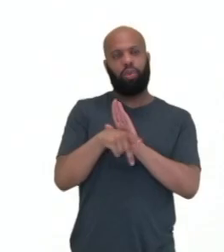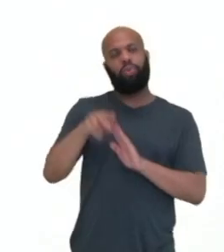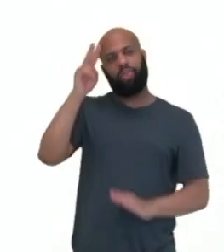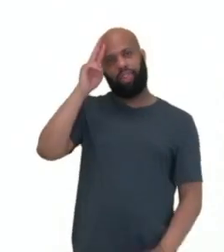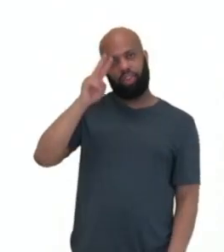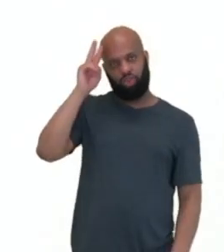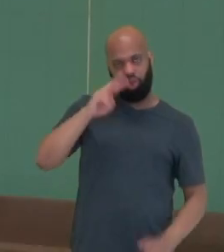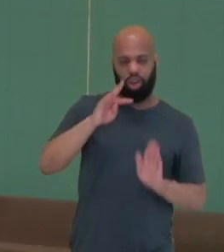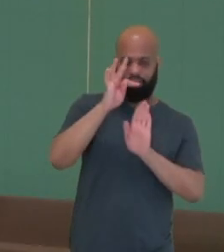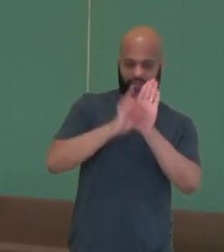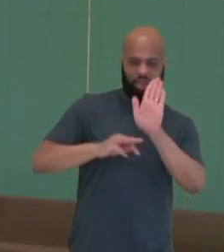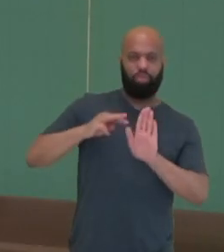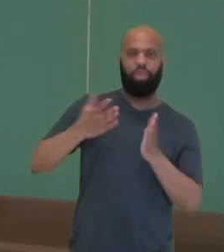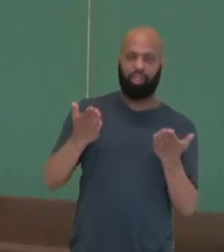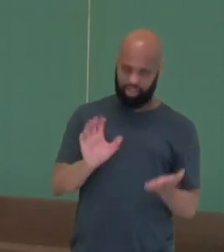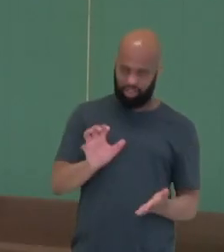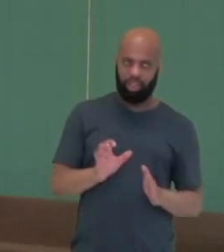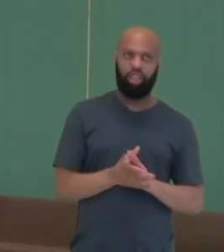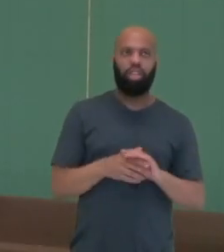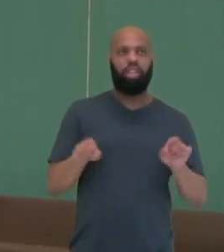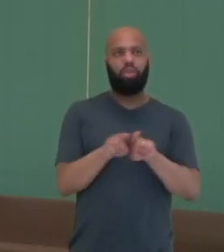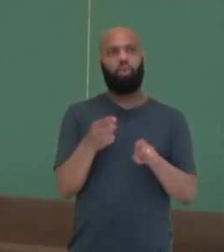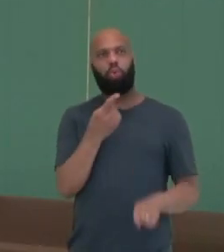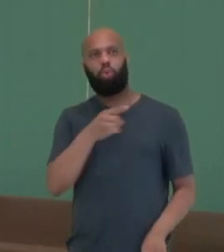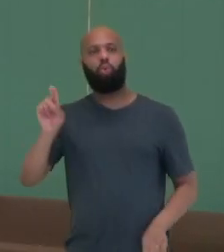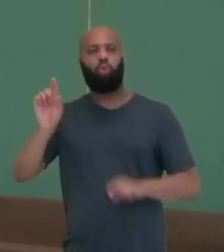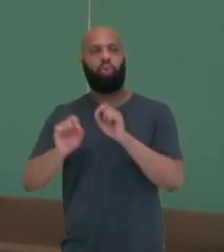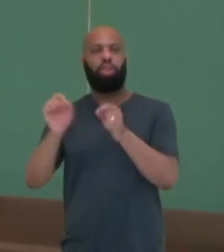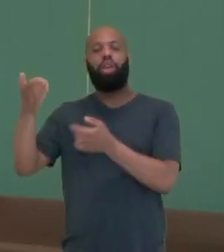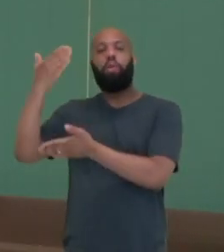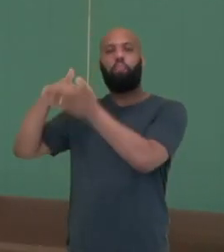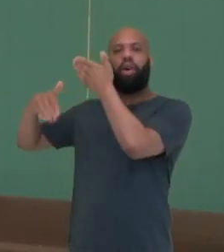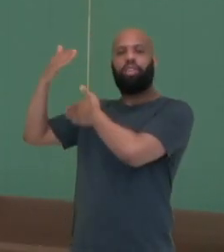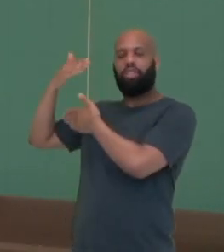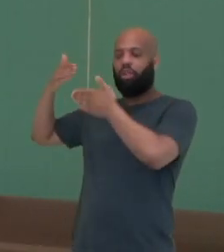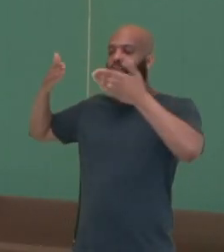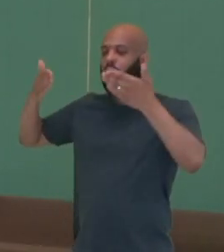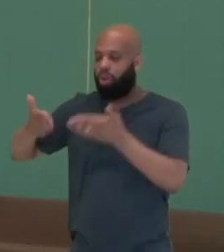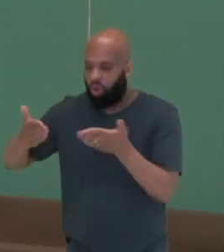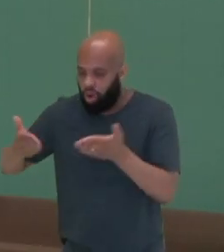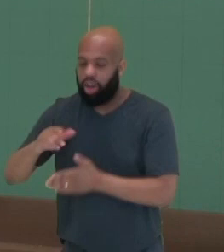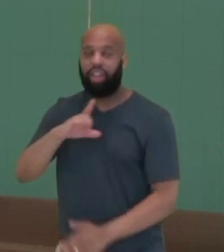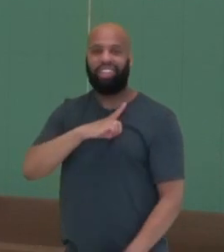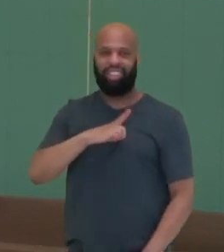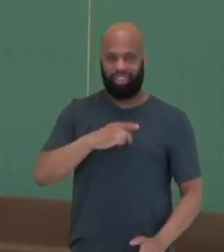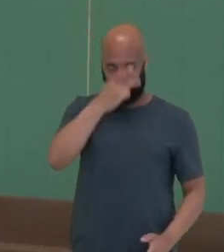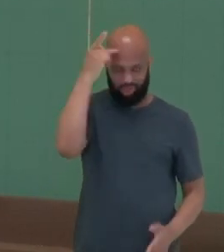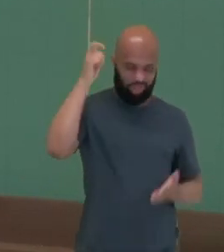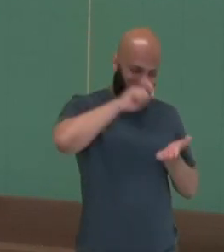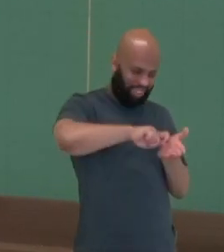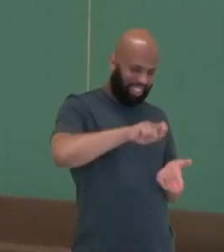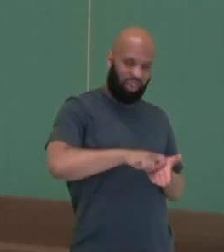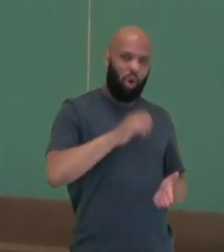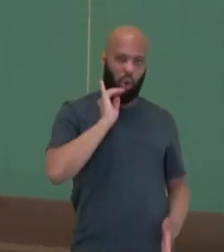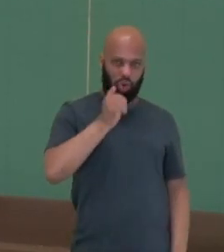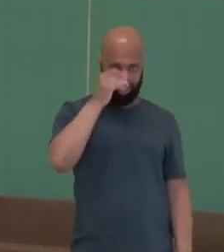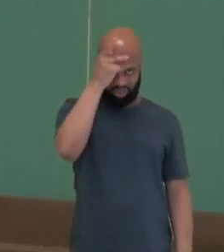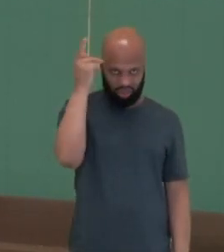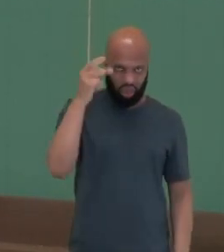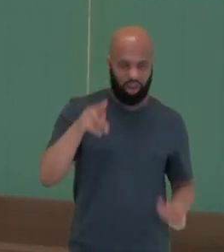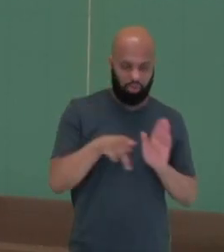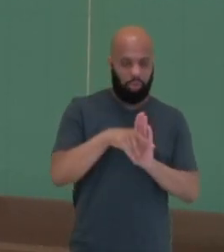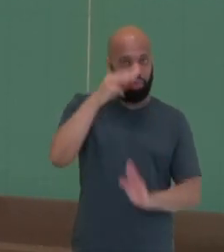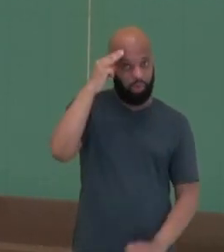narrativo. E por último, o jogo passado-presente. Então, o eu narrativo na construção discursiva das